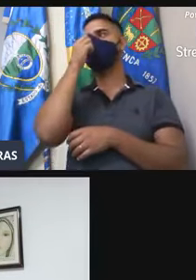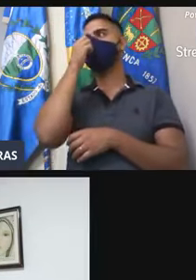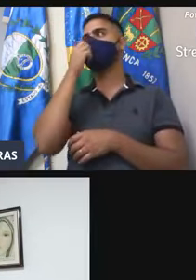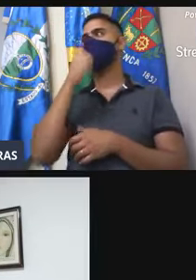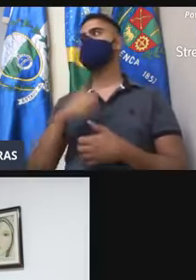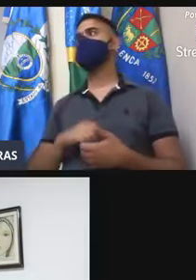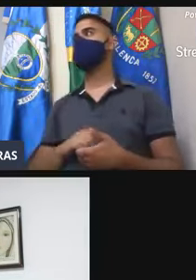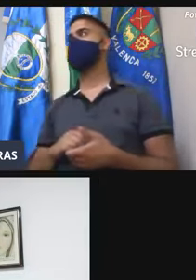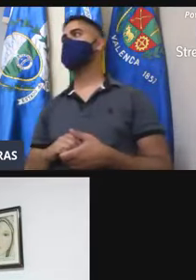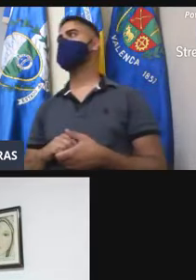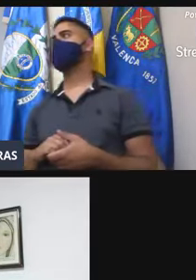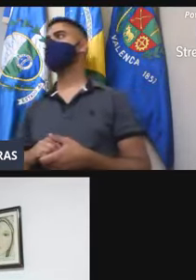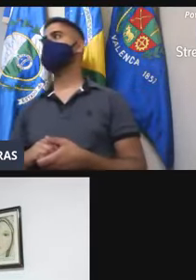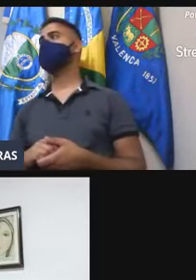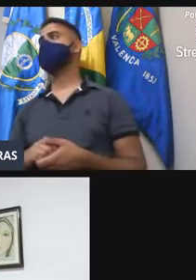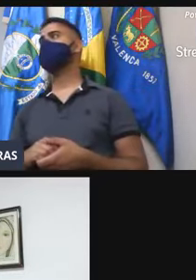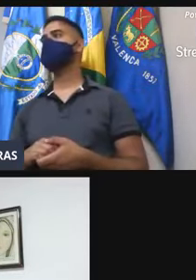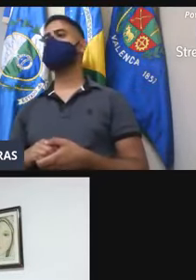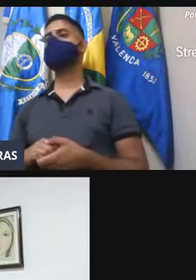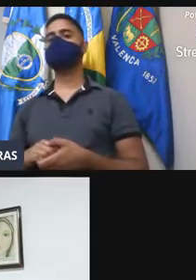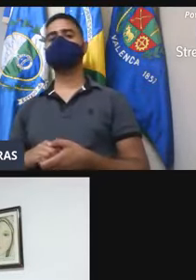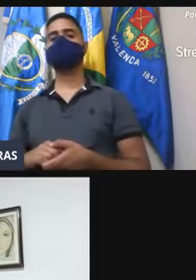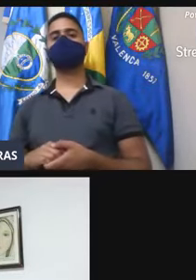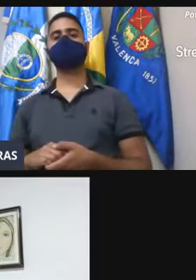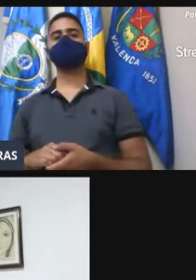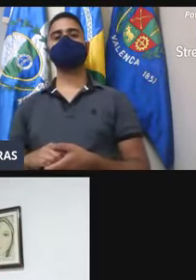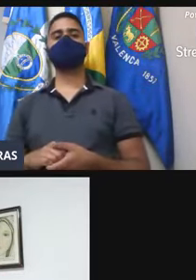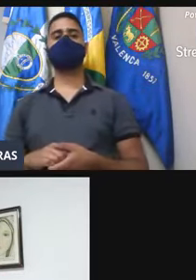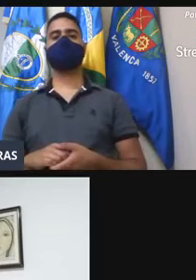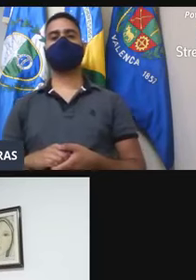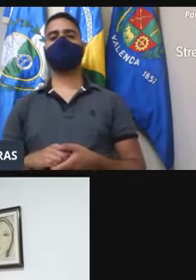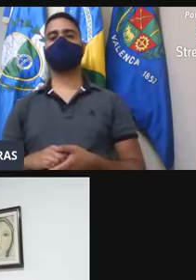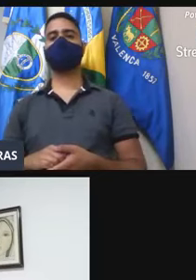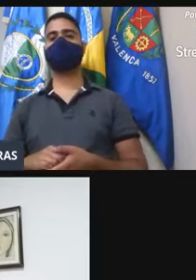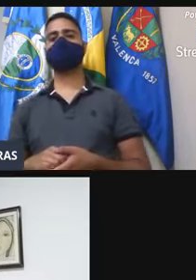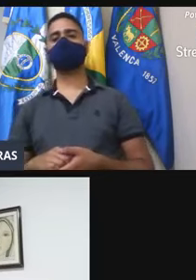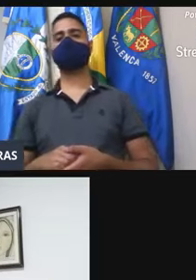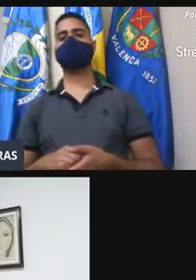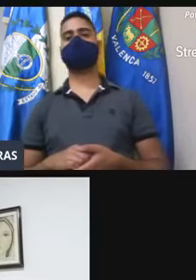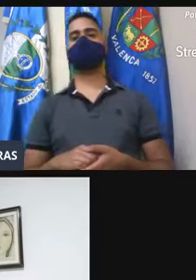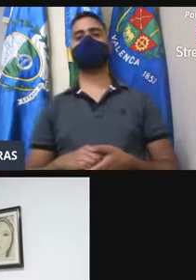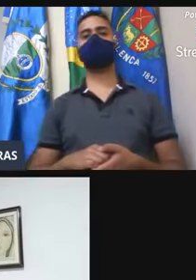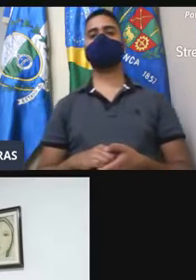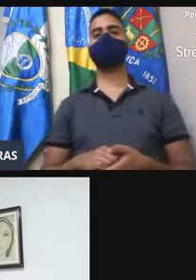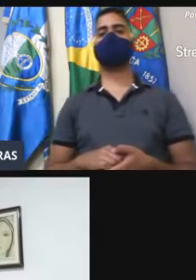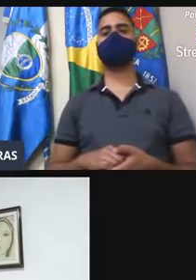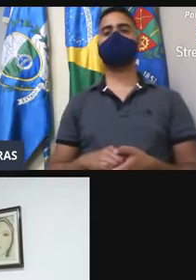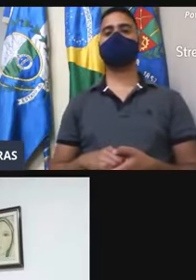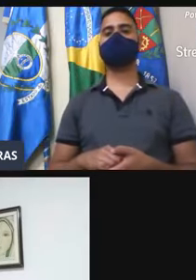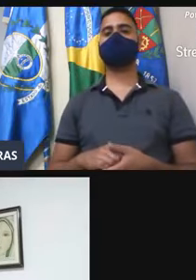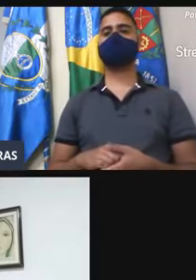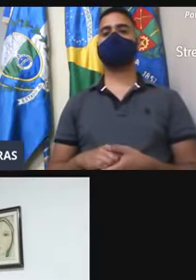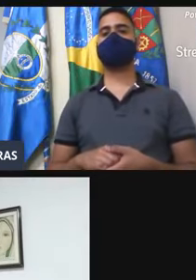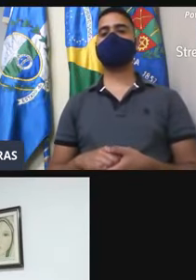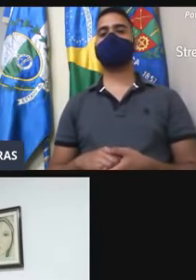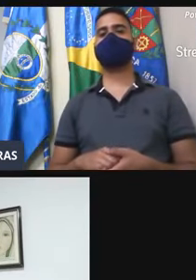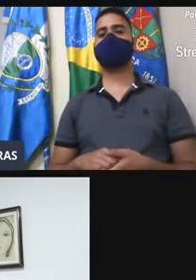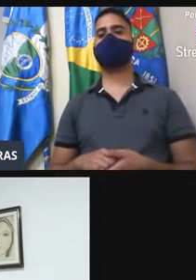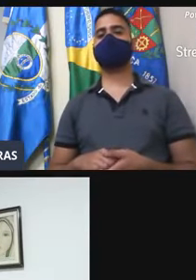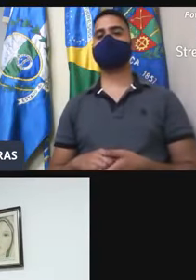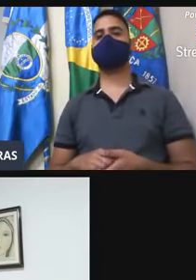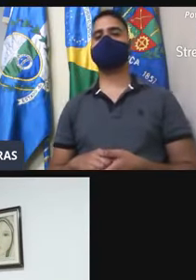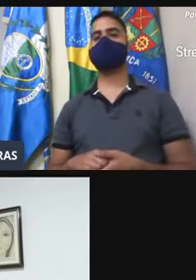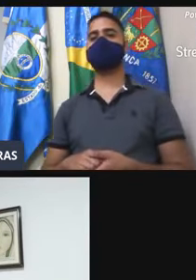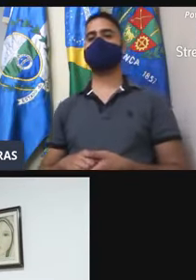de julho, vereador Pedro Graça. A indicação 203 é também